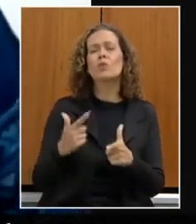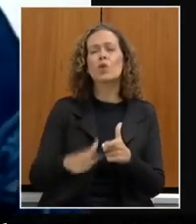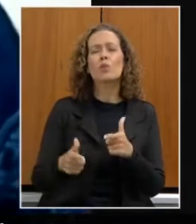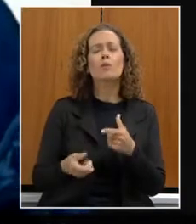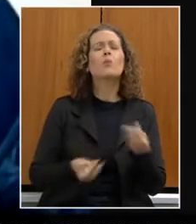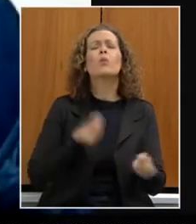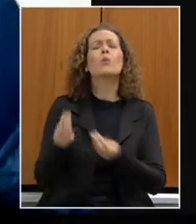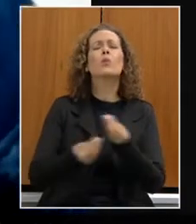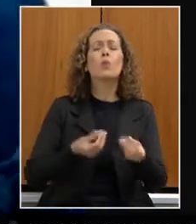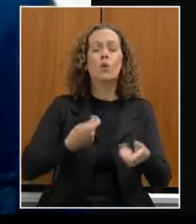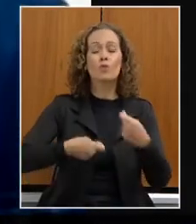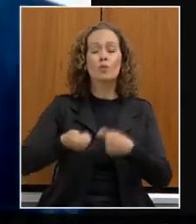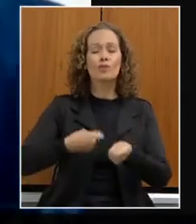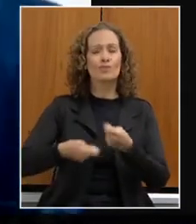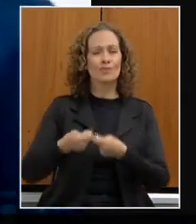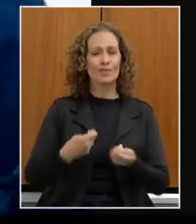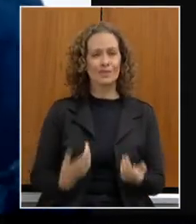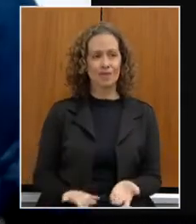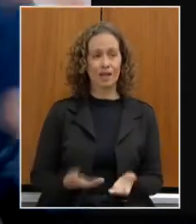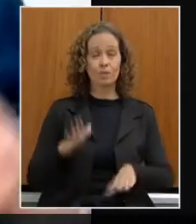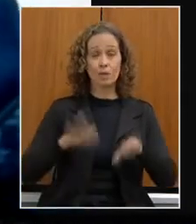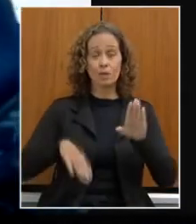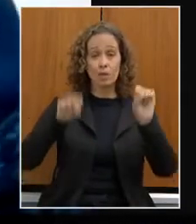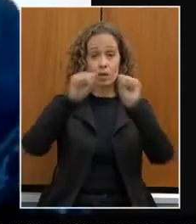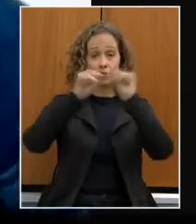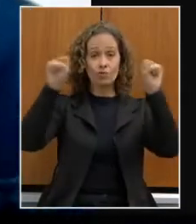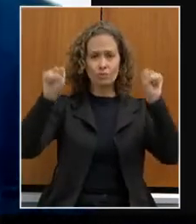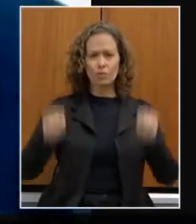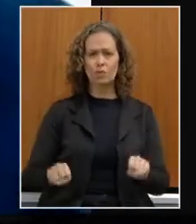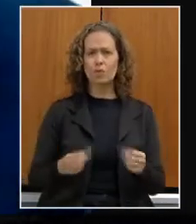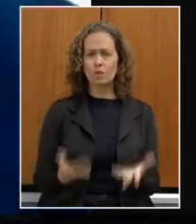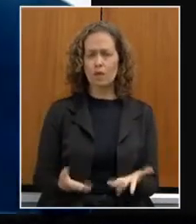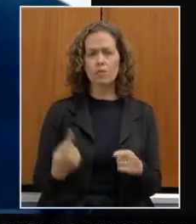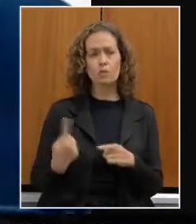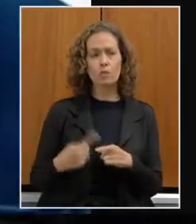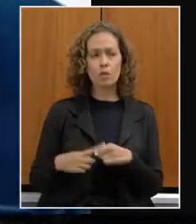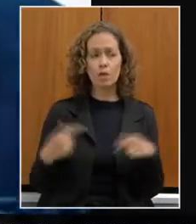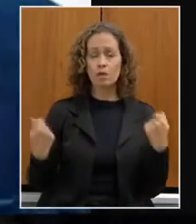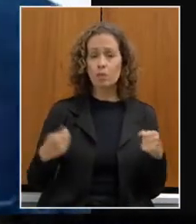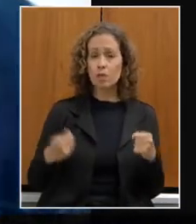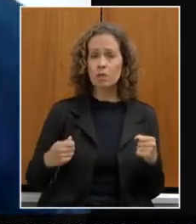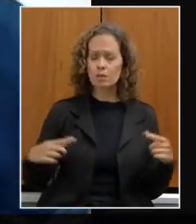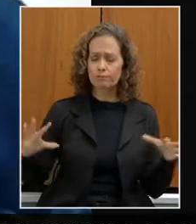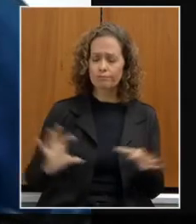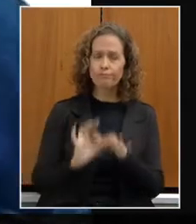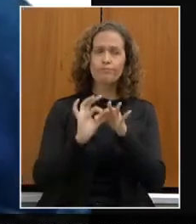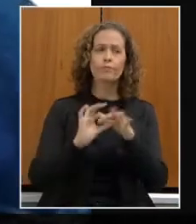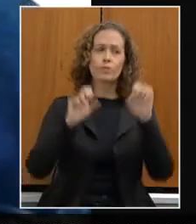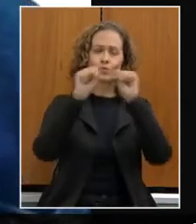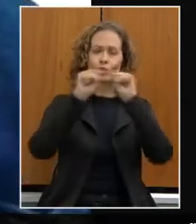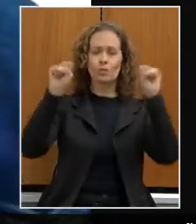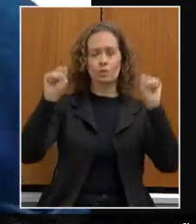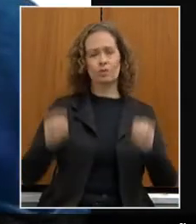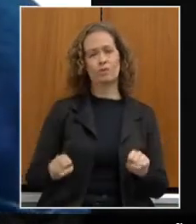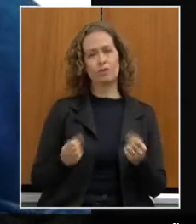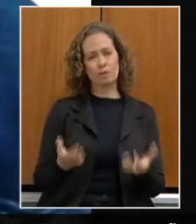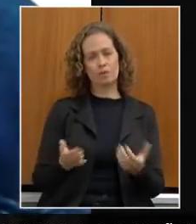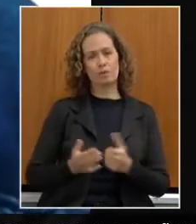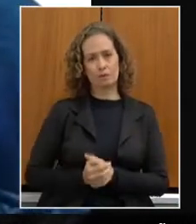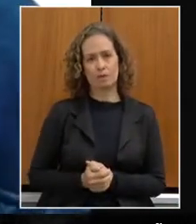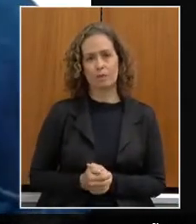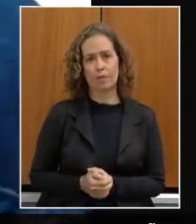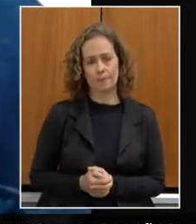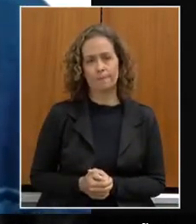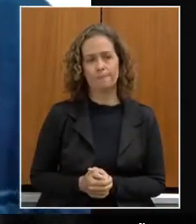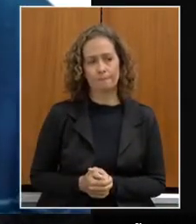submissa ao sistema se ela tem que coincidir com o sistema do ponto de vista conceitual o sistema é um só é